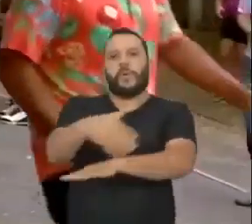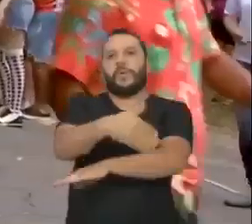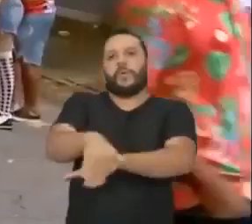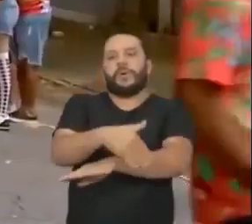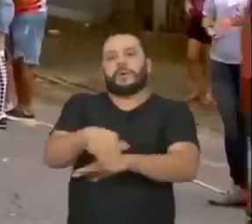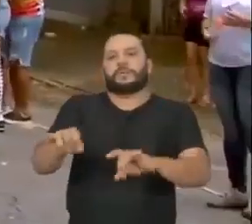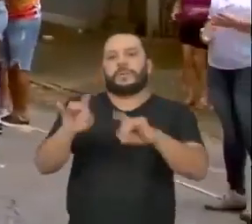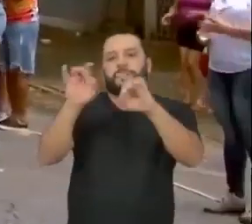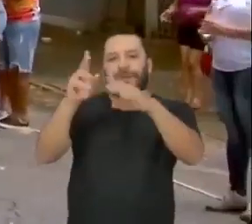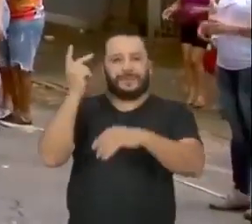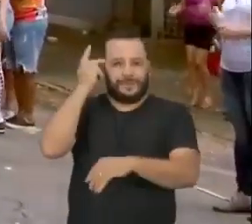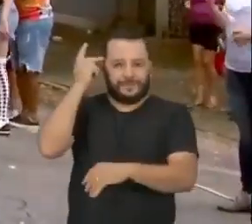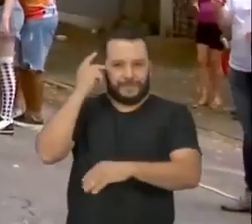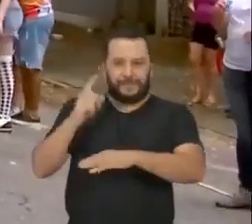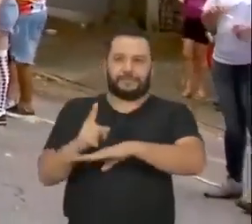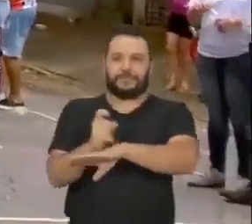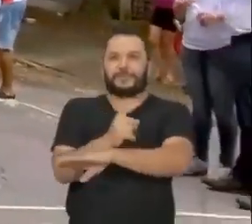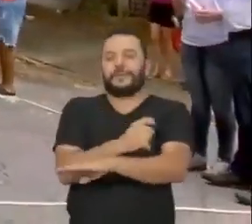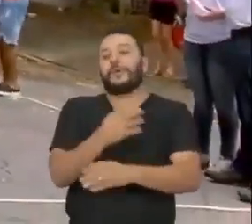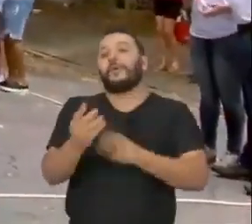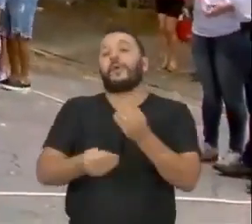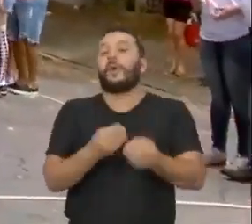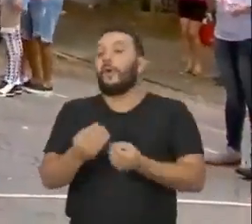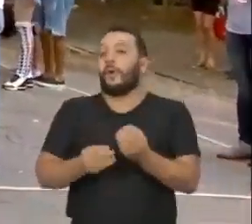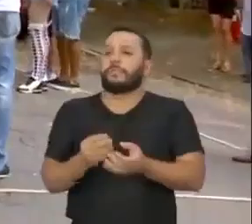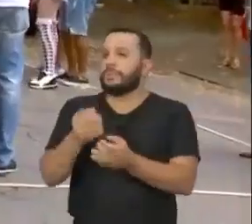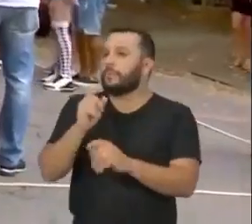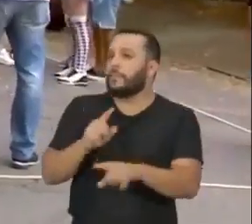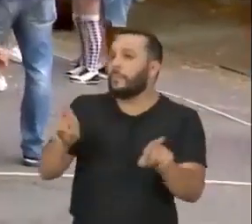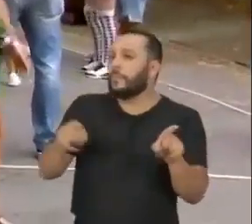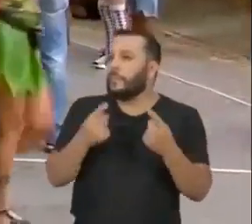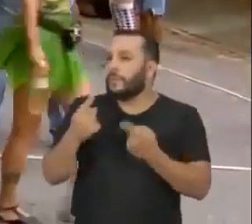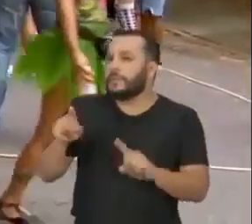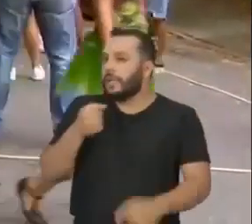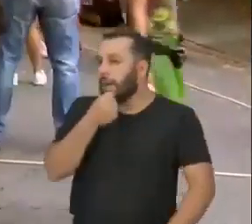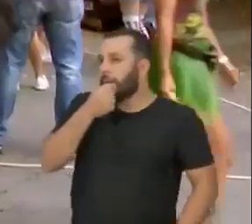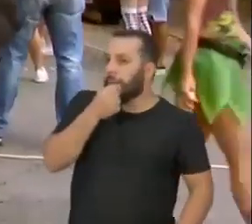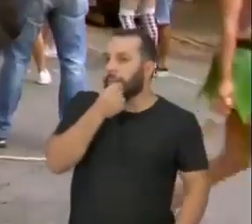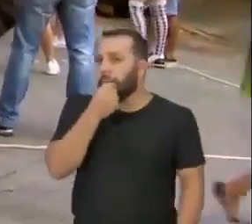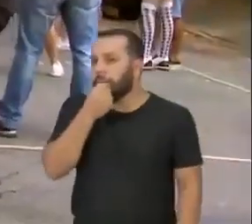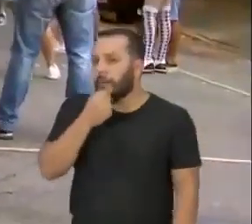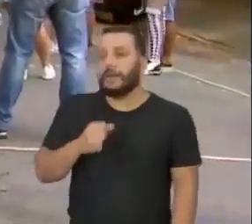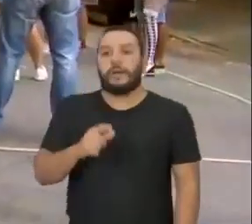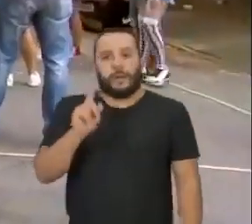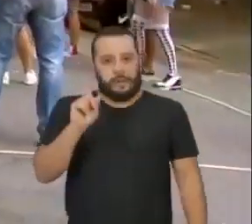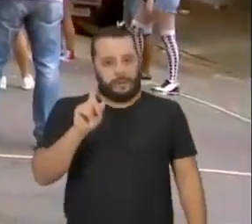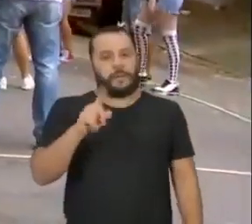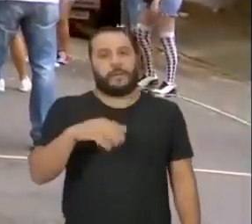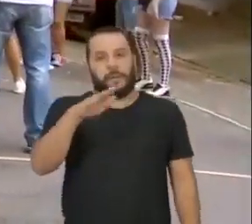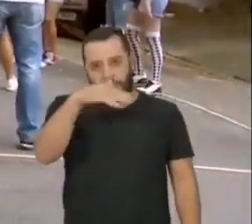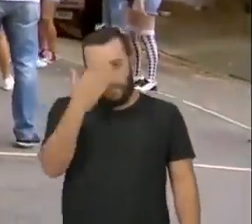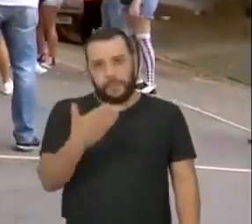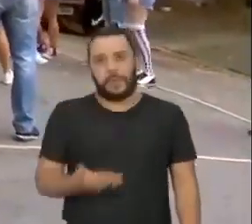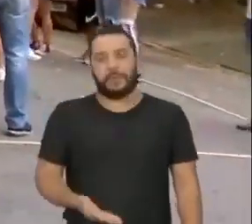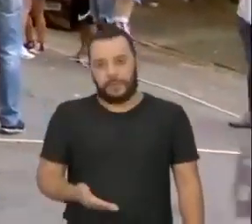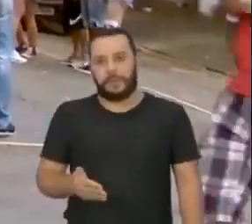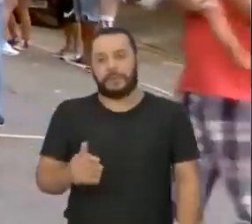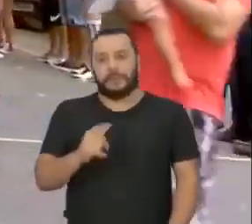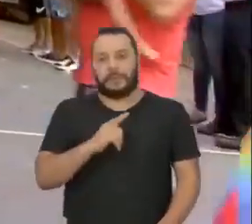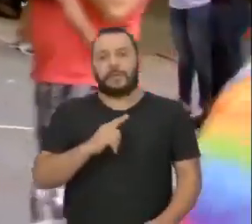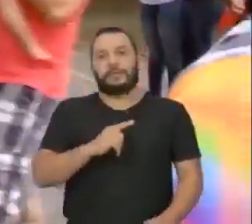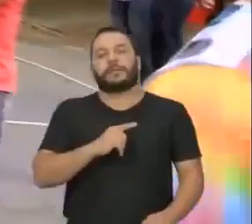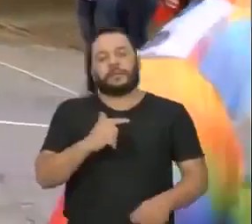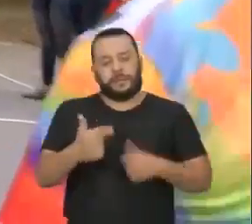Paulo. Como é que é o samba enredo do bloco do Minhocão? É uma homenagem. Volta pro